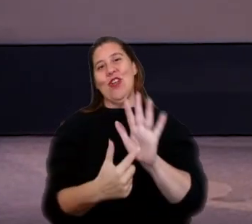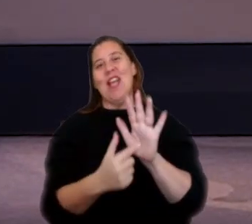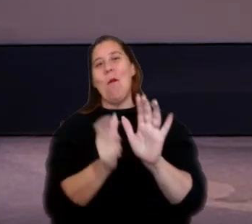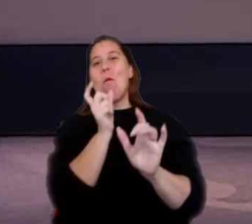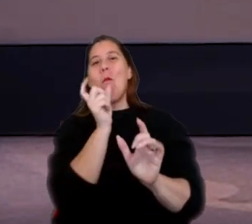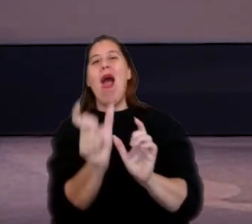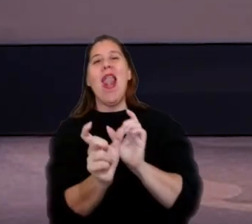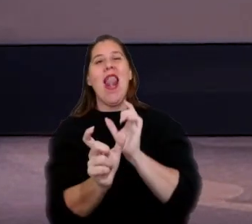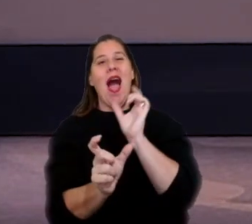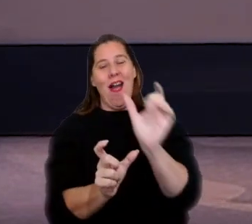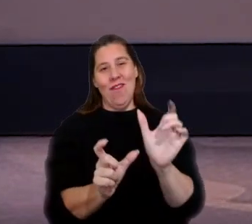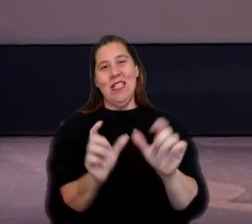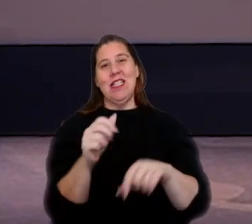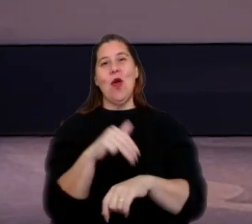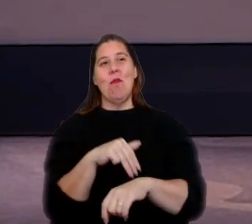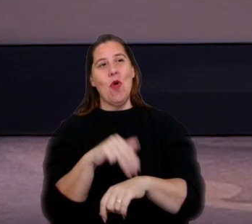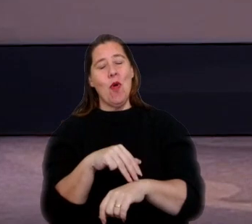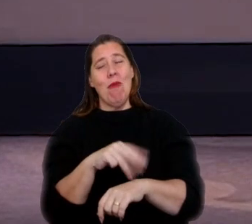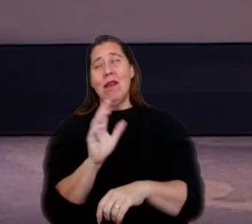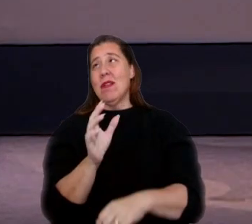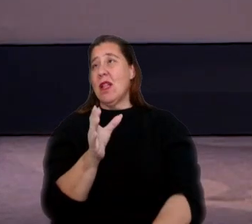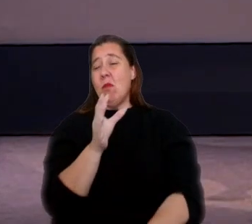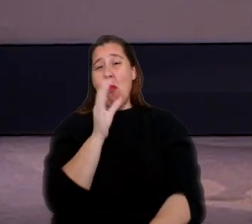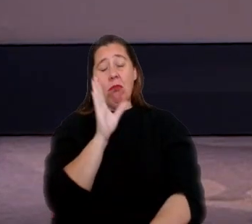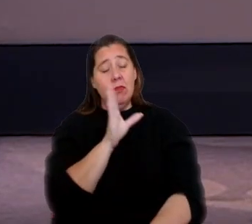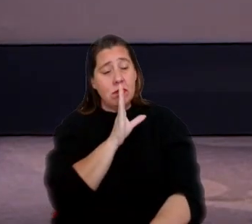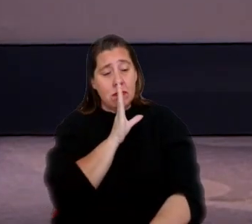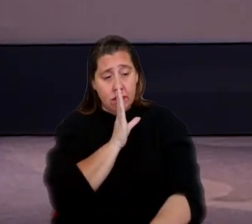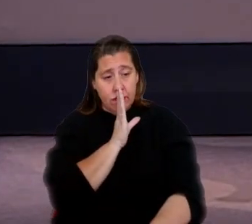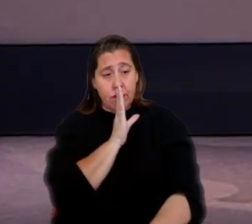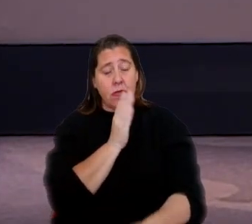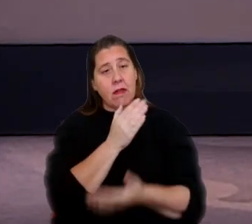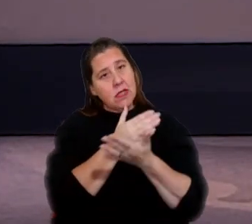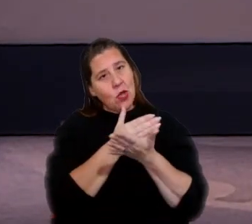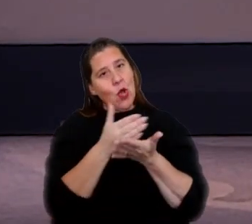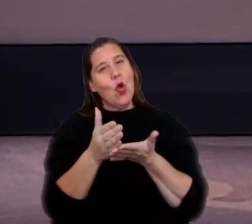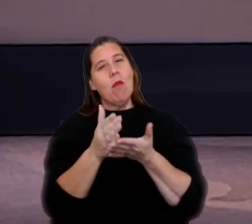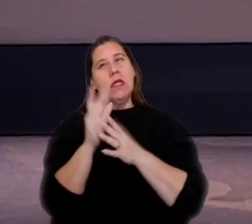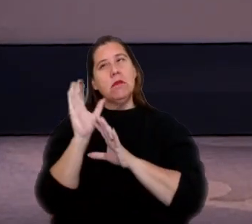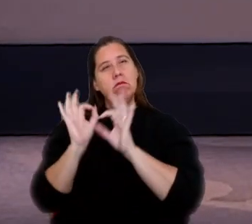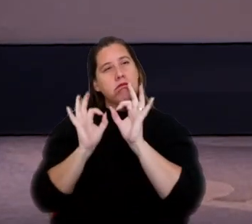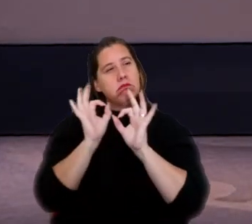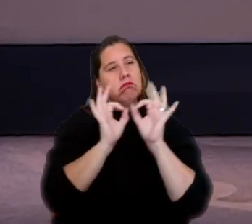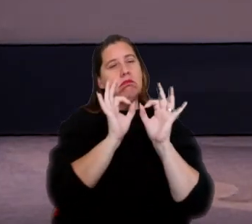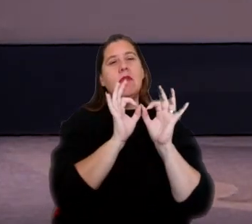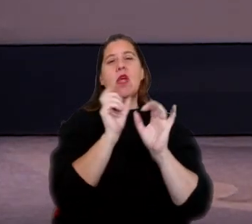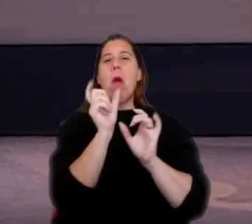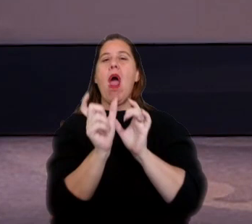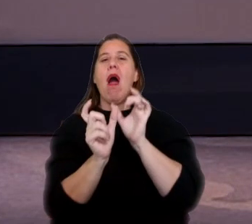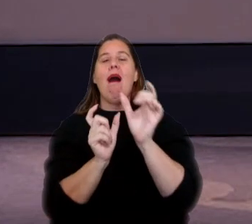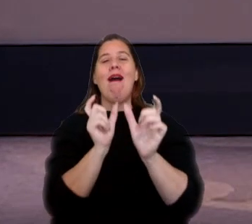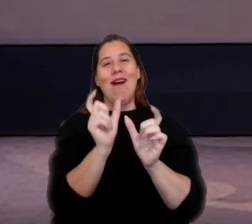colocar ela em palavras, e tem um momento da dor que ela é muito silenciosa, até que você comece a